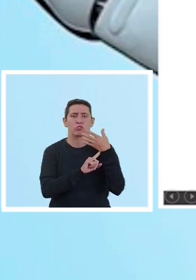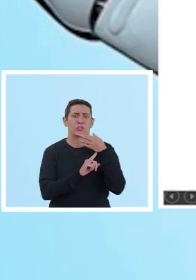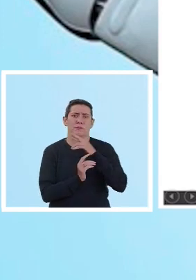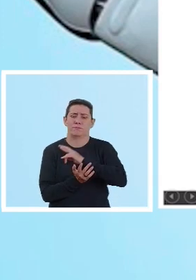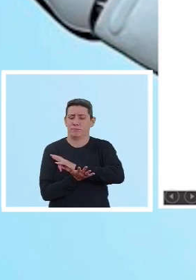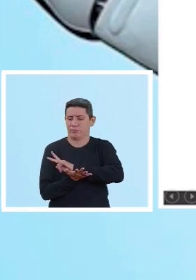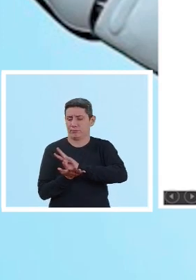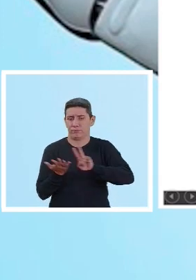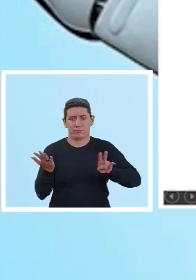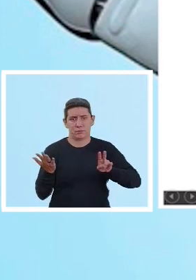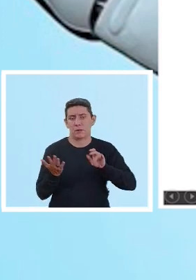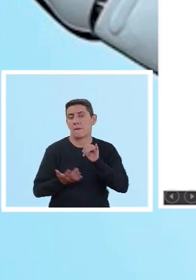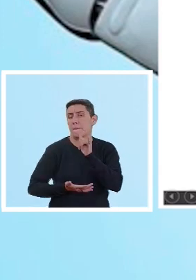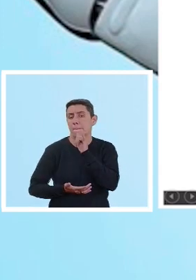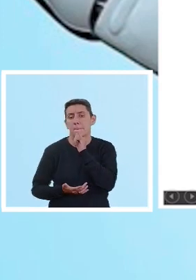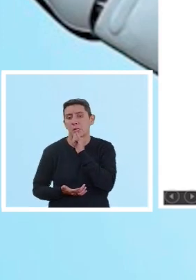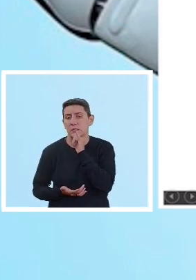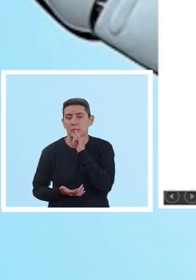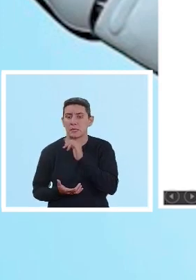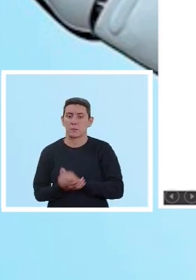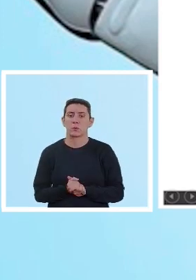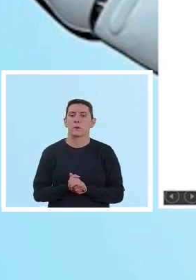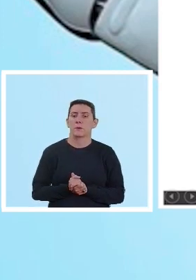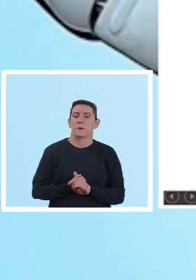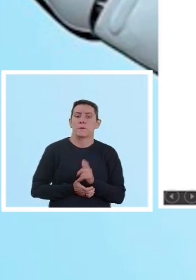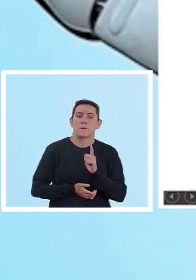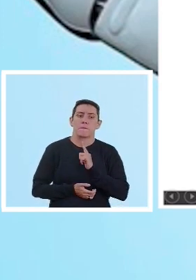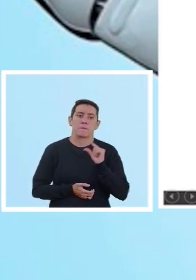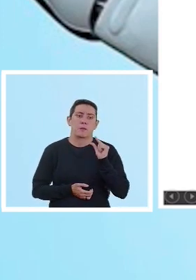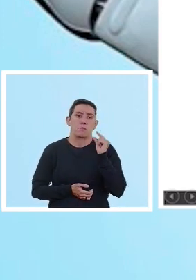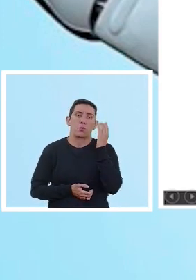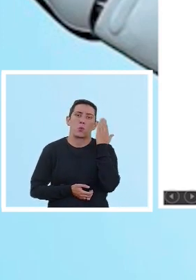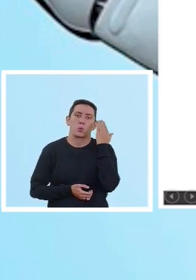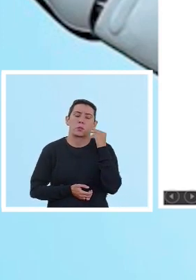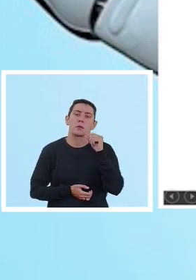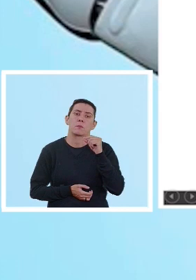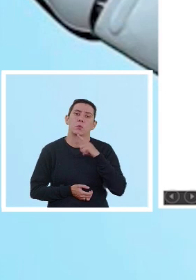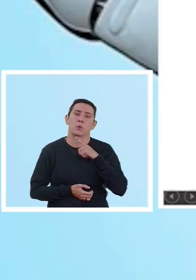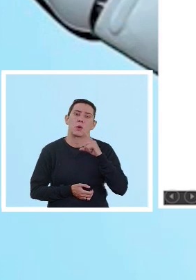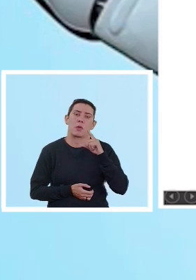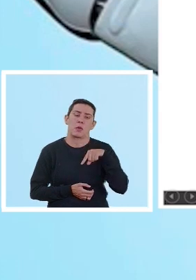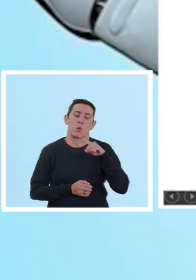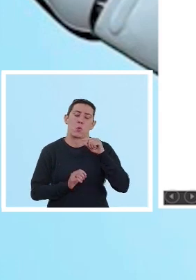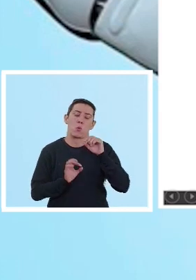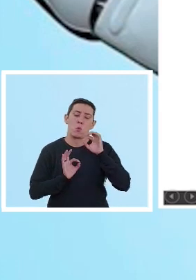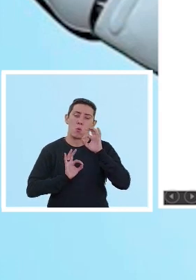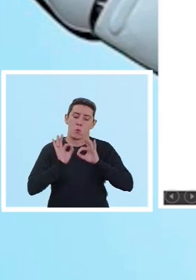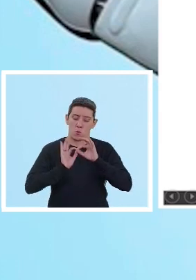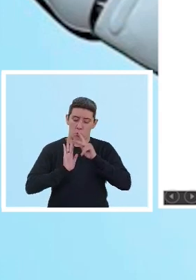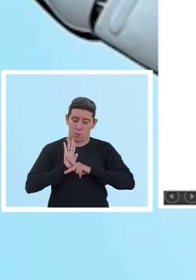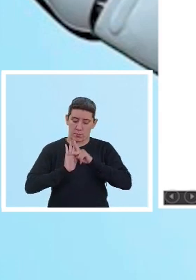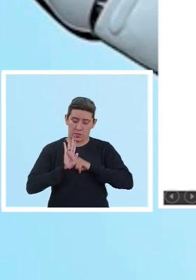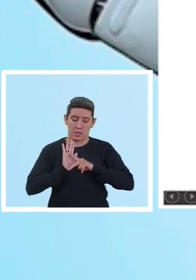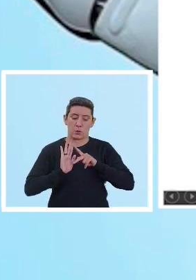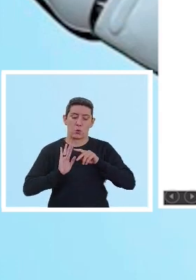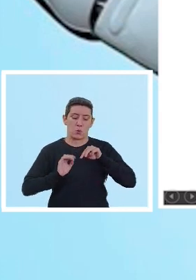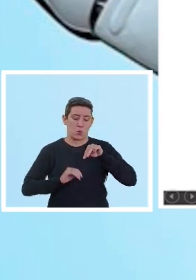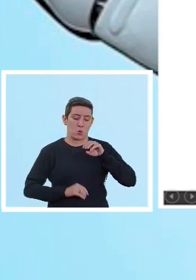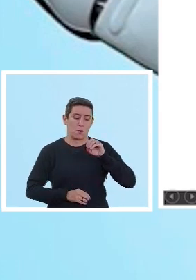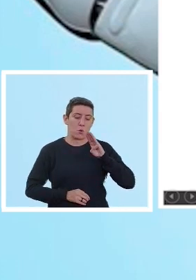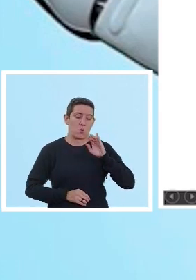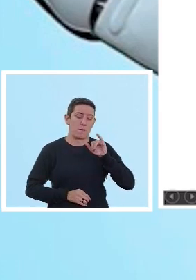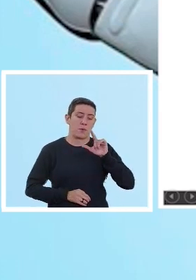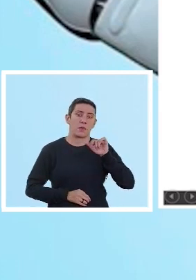diversas áreas né Por exemplo nós desenvolvemos recentemente um plano de mobilidade né de uma cidade e